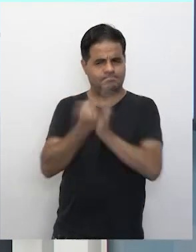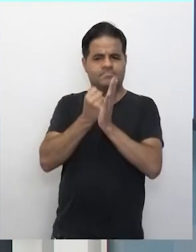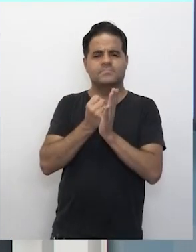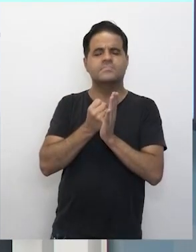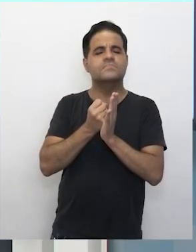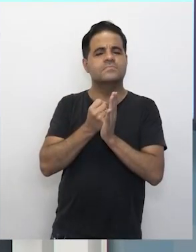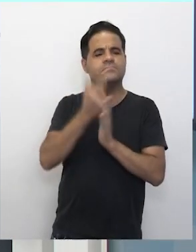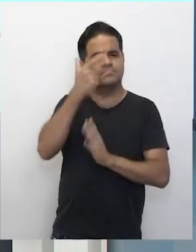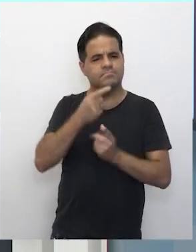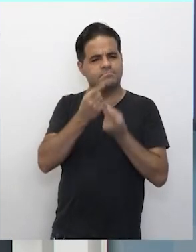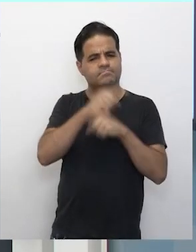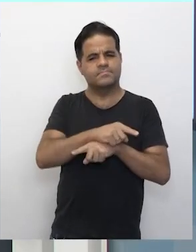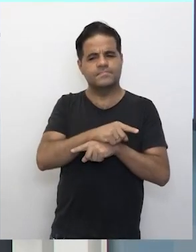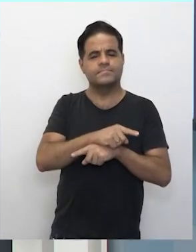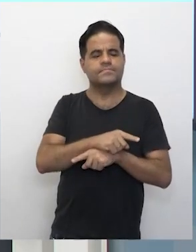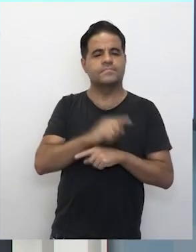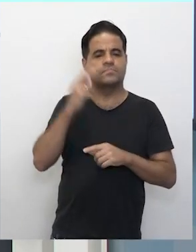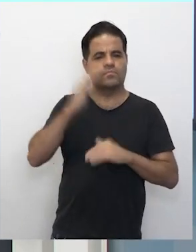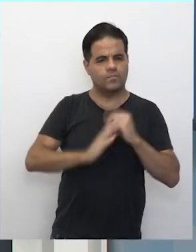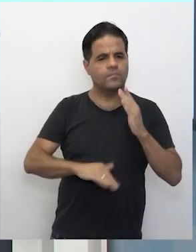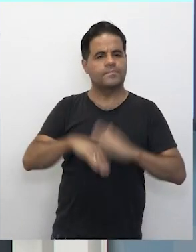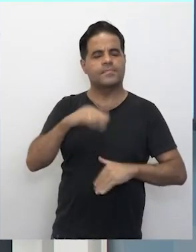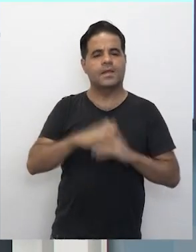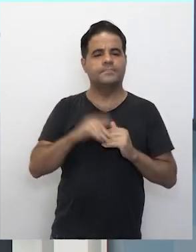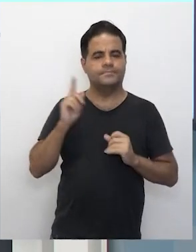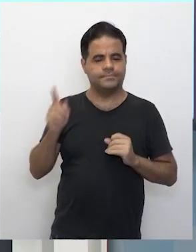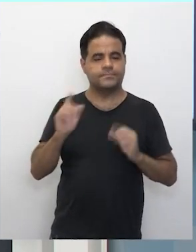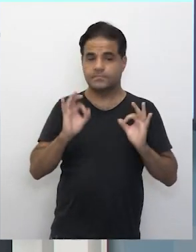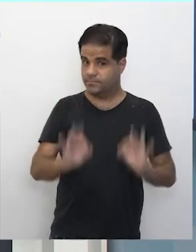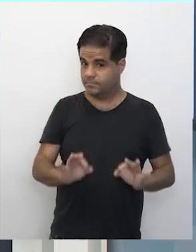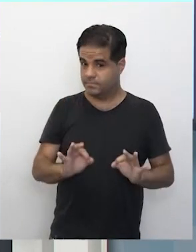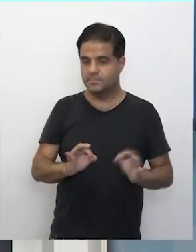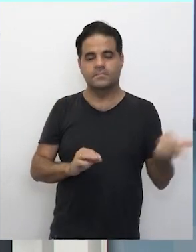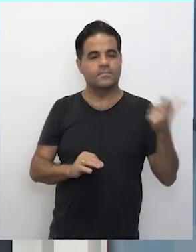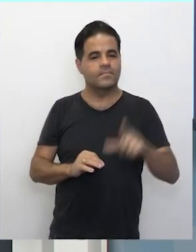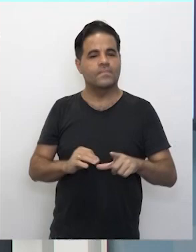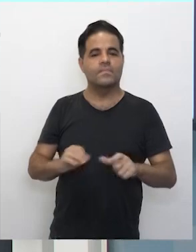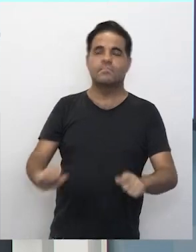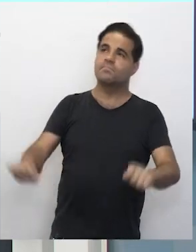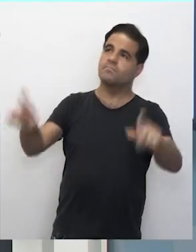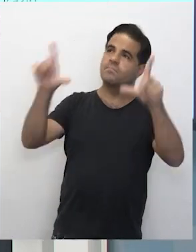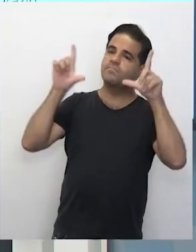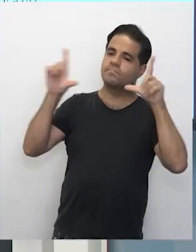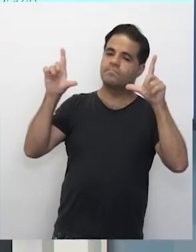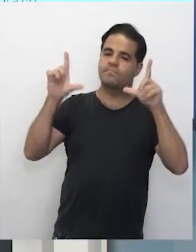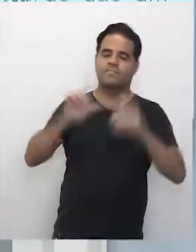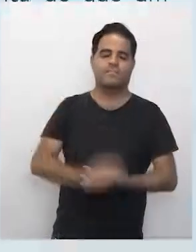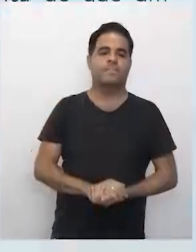marcante do contraste nas suas obras, certo? Vamos para a próxima tela?